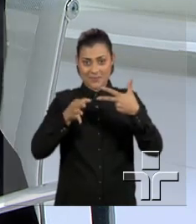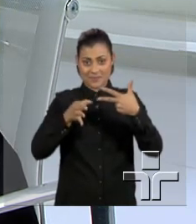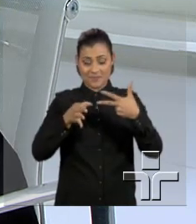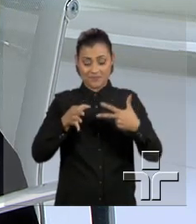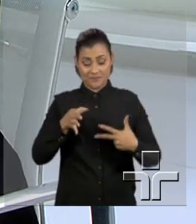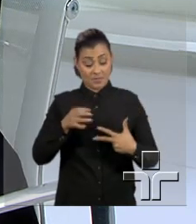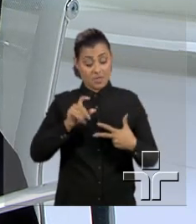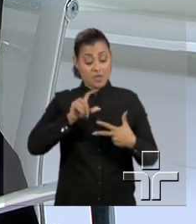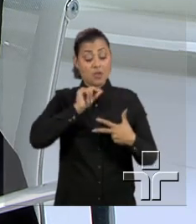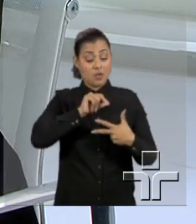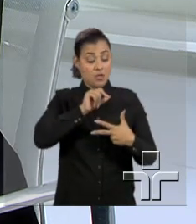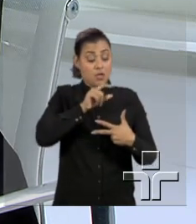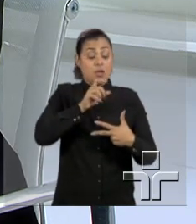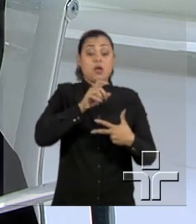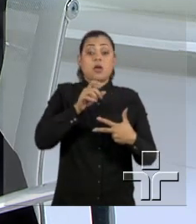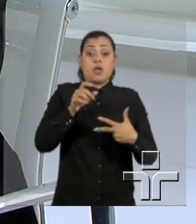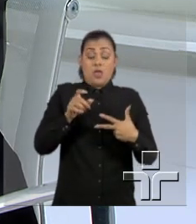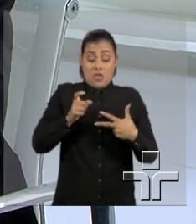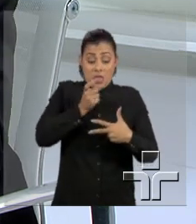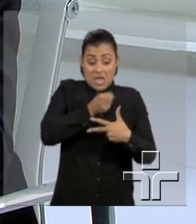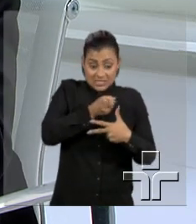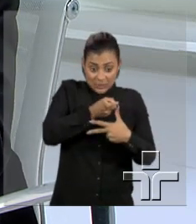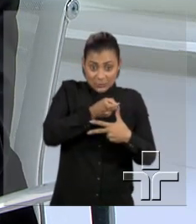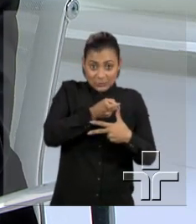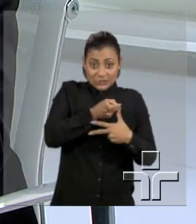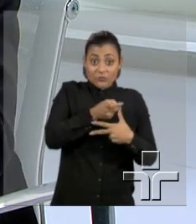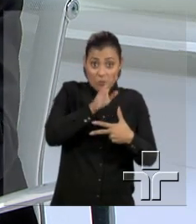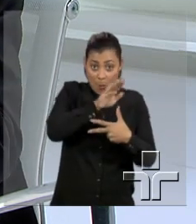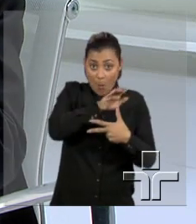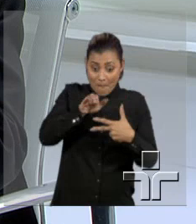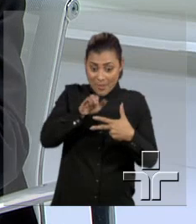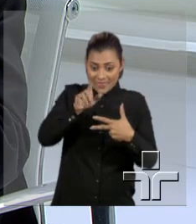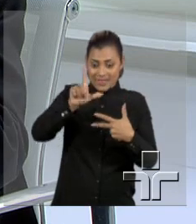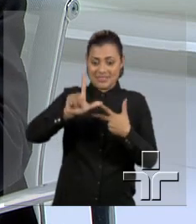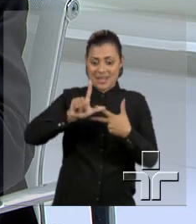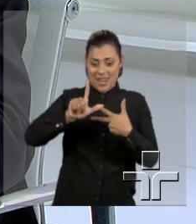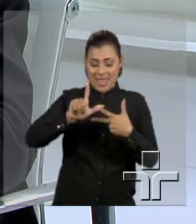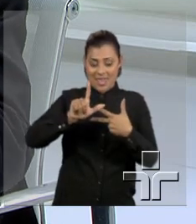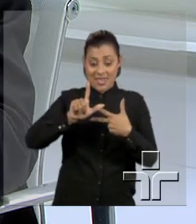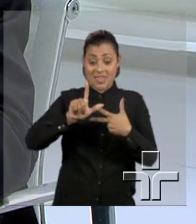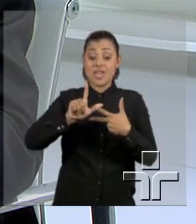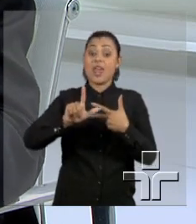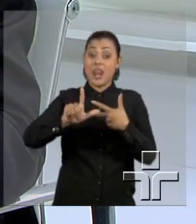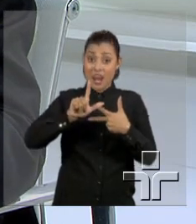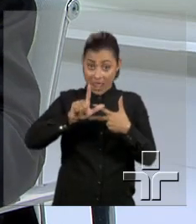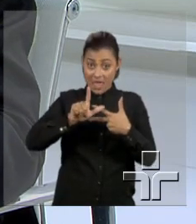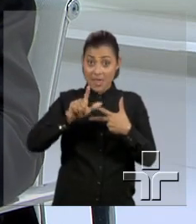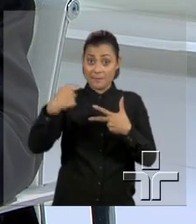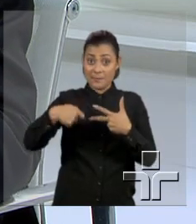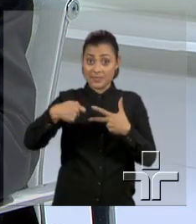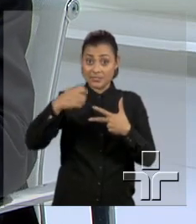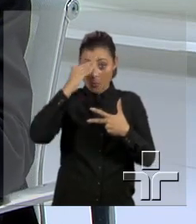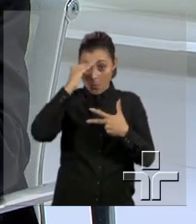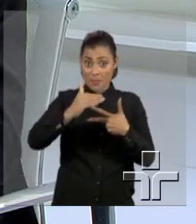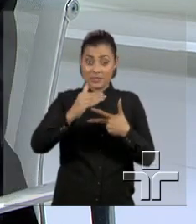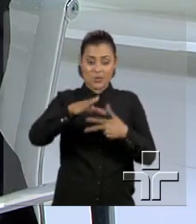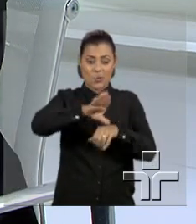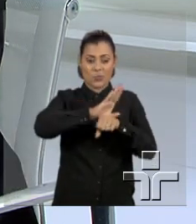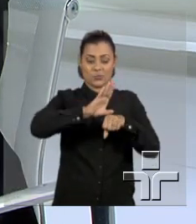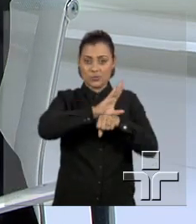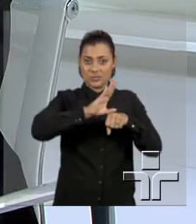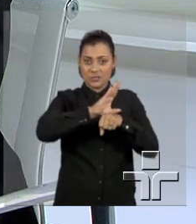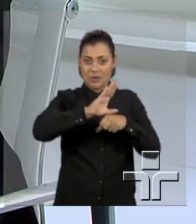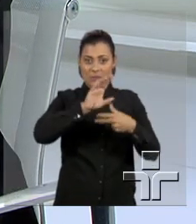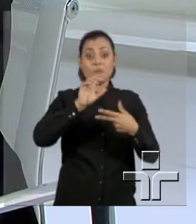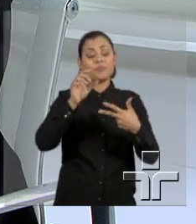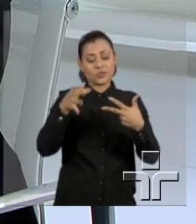que fale se o executivo se comportou no âmbito da lei e se o legislativo se comportou no âmbito da Constituição. Então, tudo